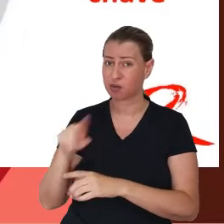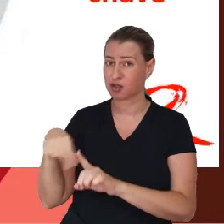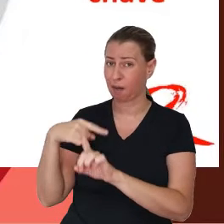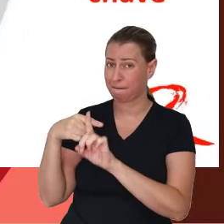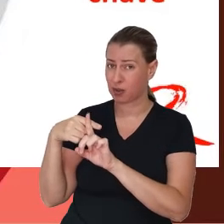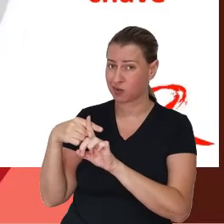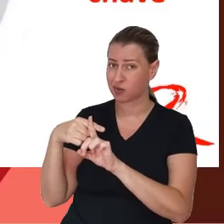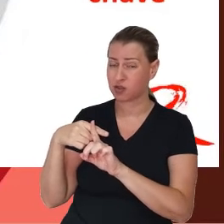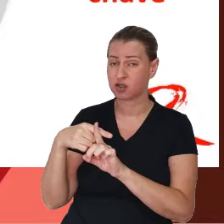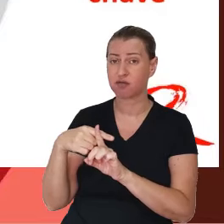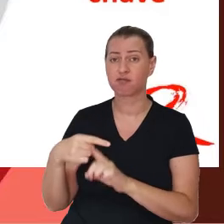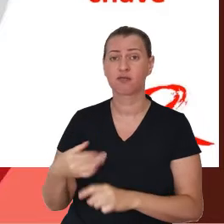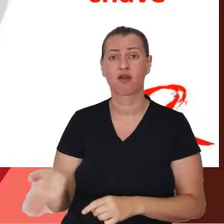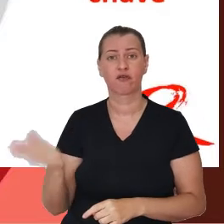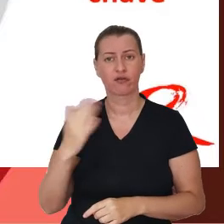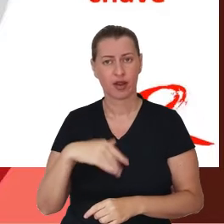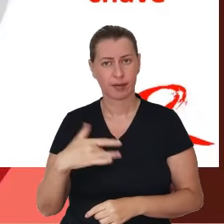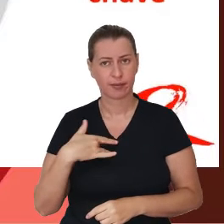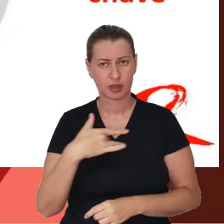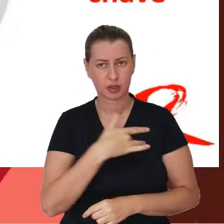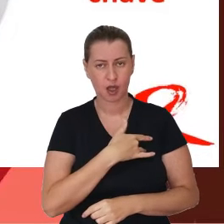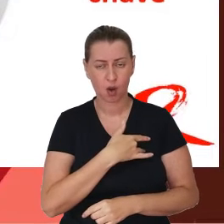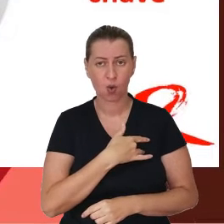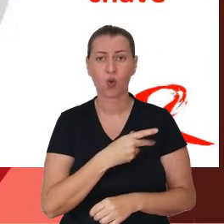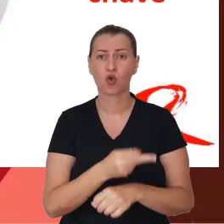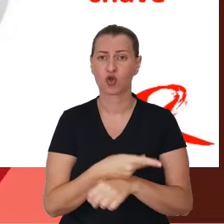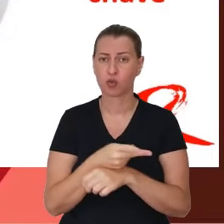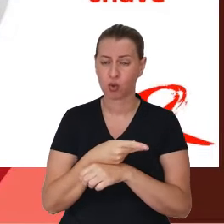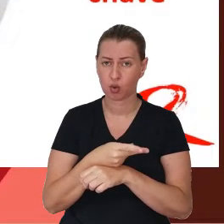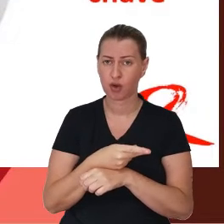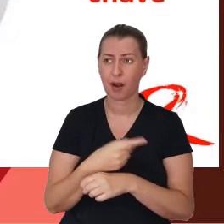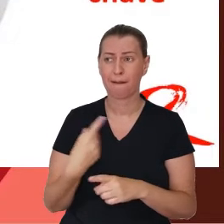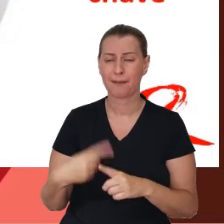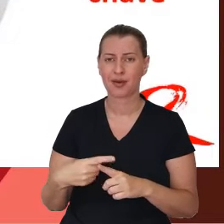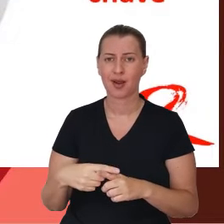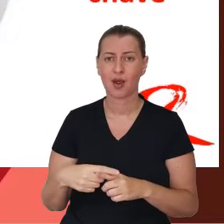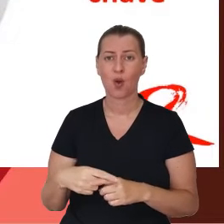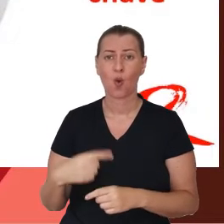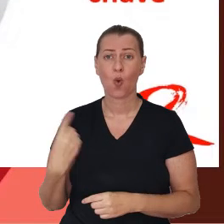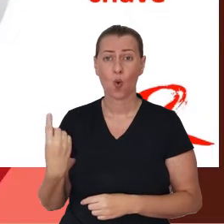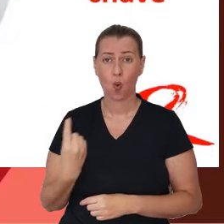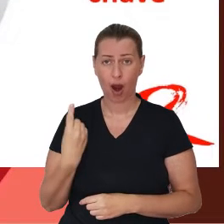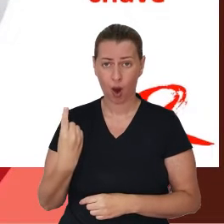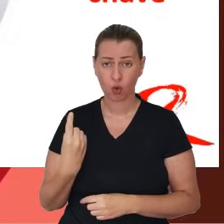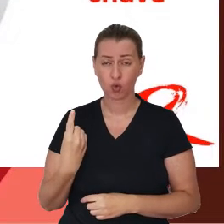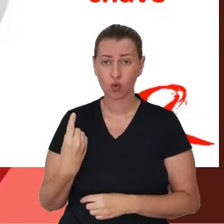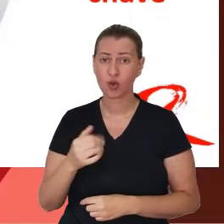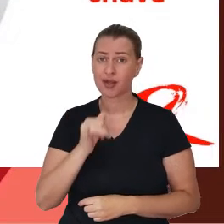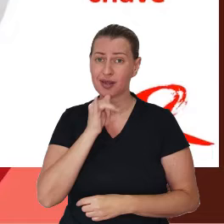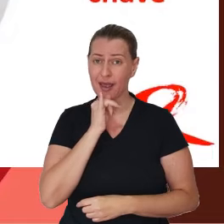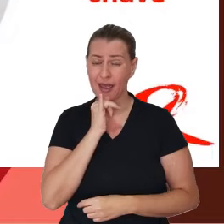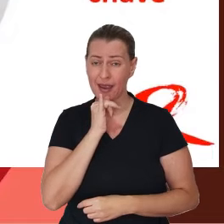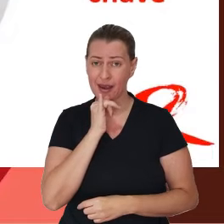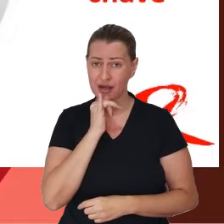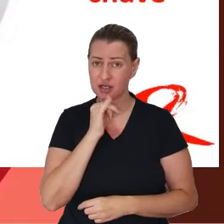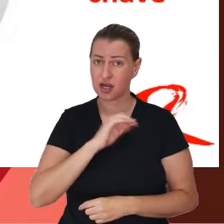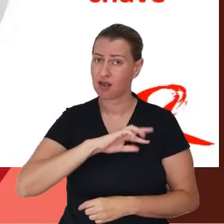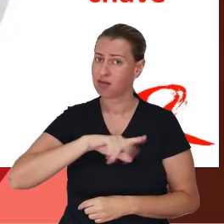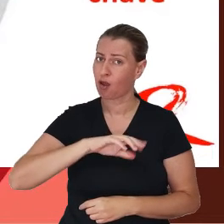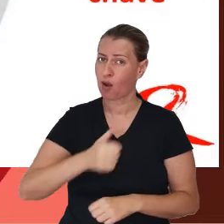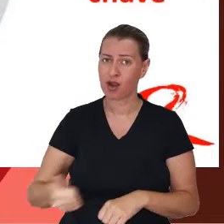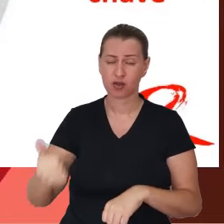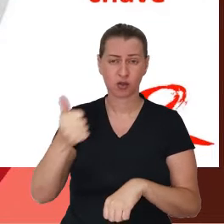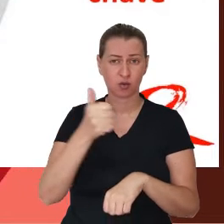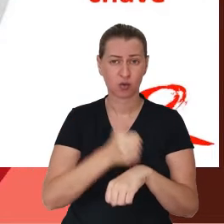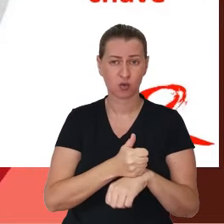o serviço, né? Deixando bem claro que o autoteste não é um substituto da testagem convencional, mas é uma estratégia a mais